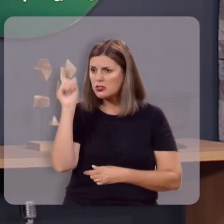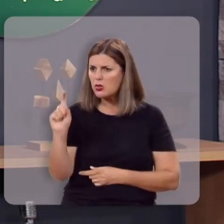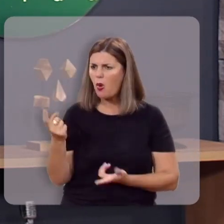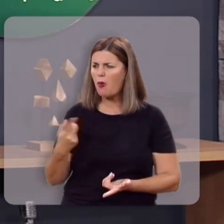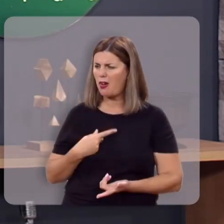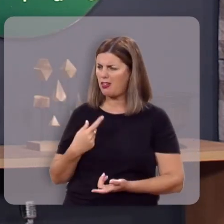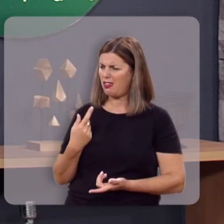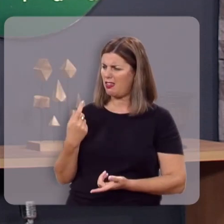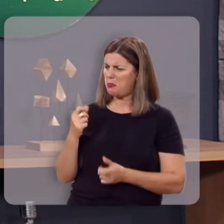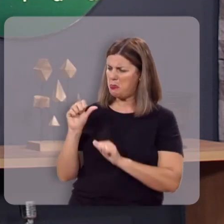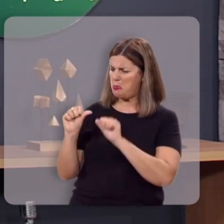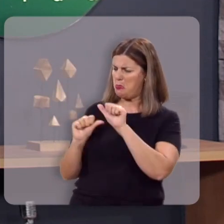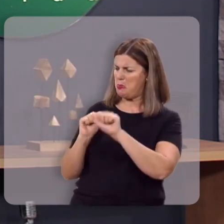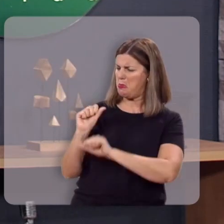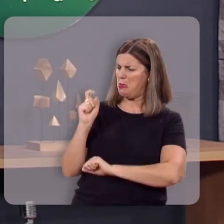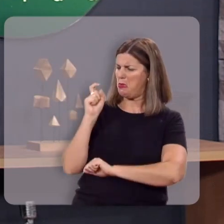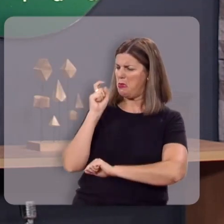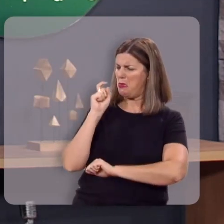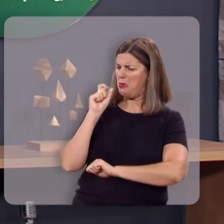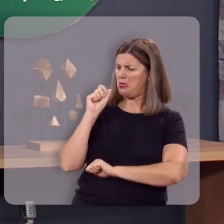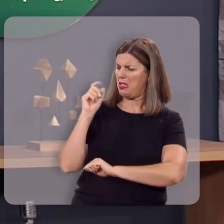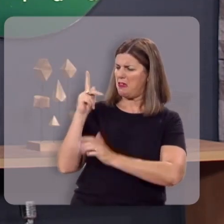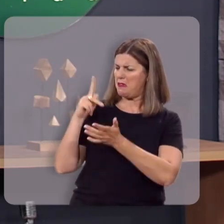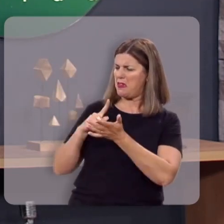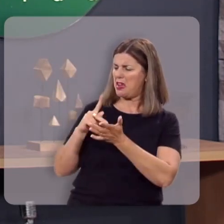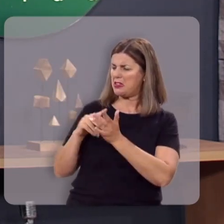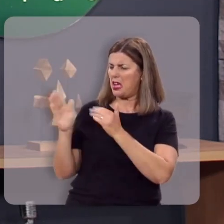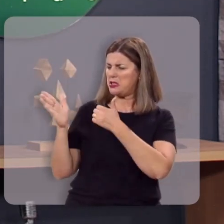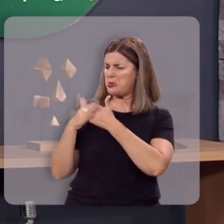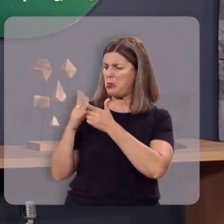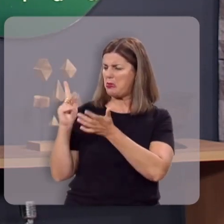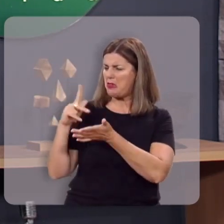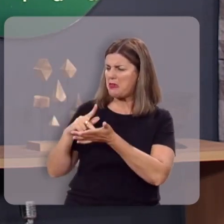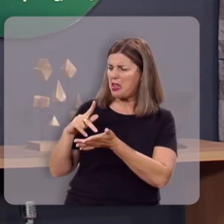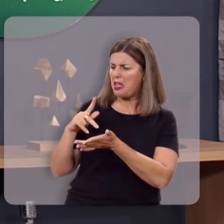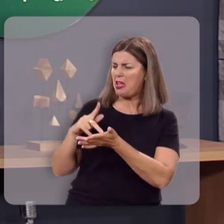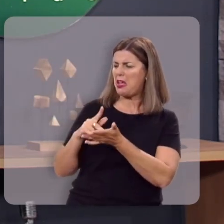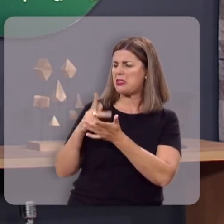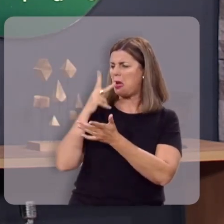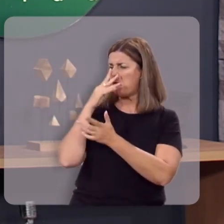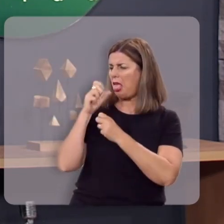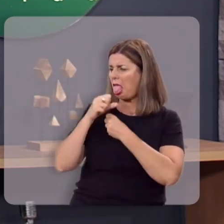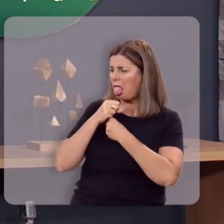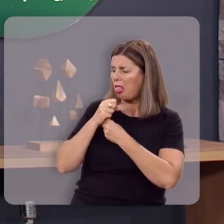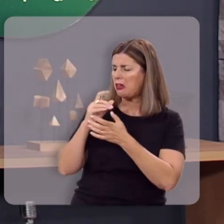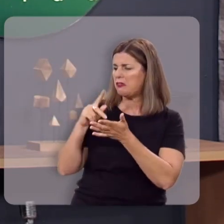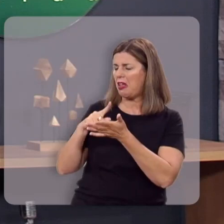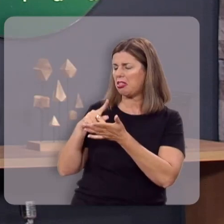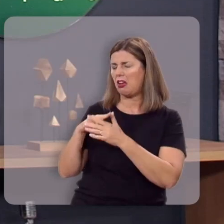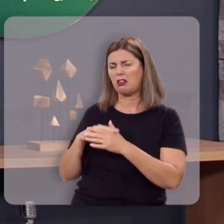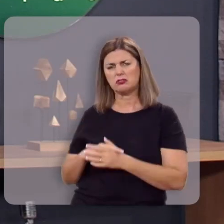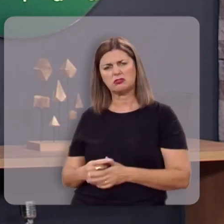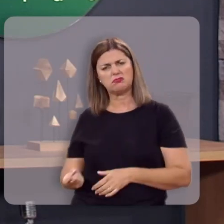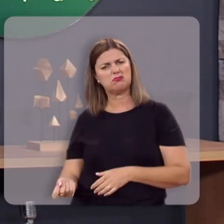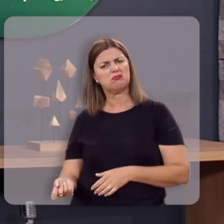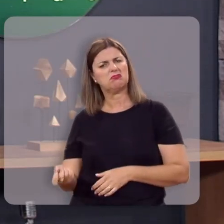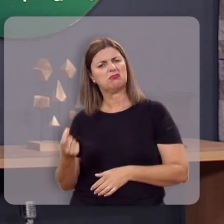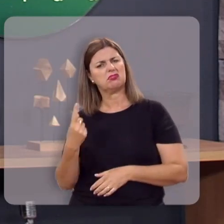Pessoas que torcem a verdade, que falseiam a verdade, que ocultam a verdade, que sufocam a verdade.